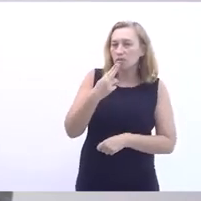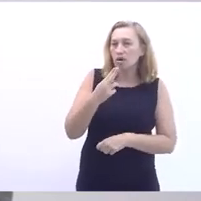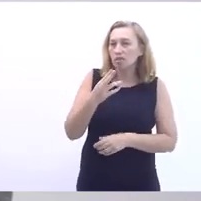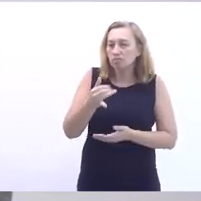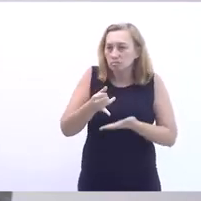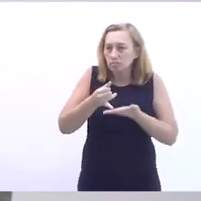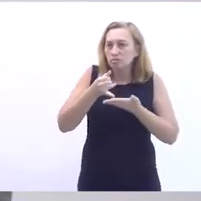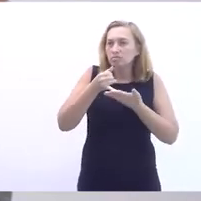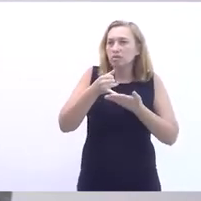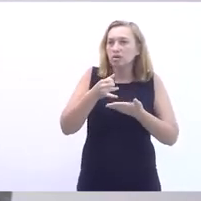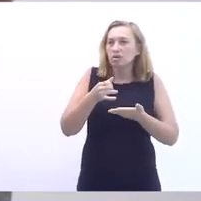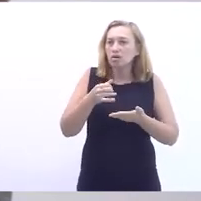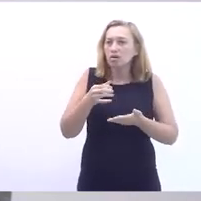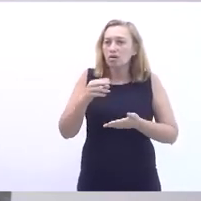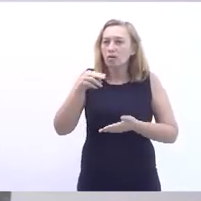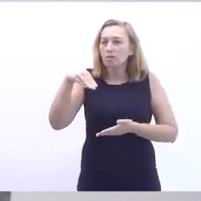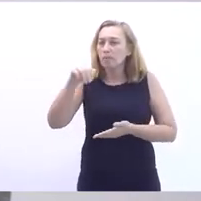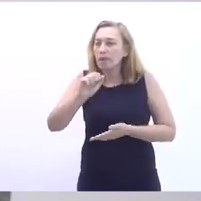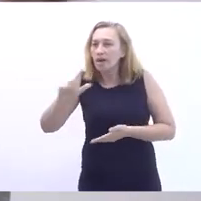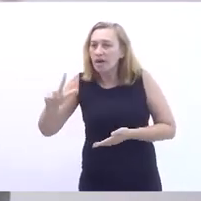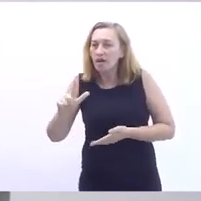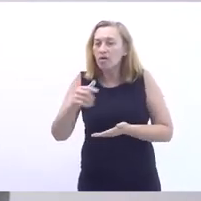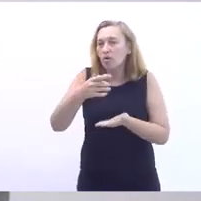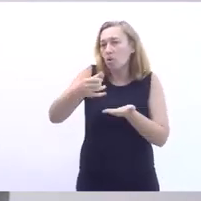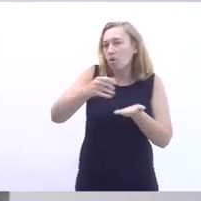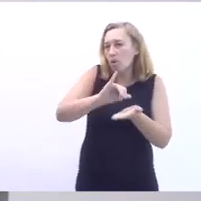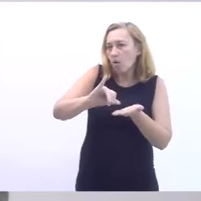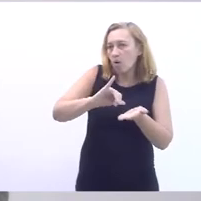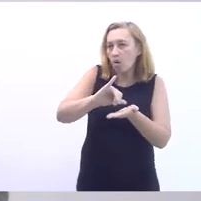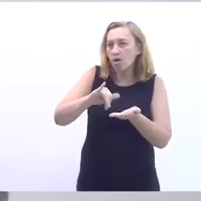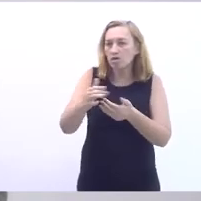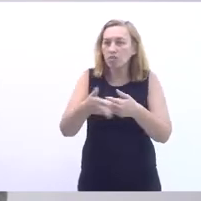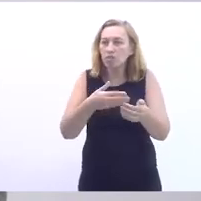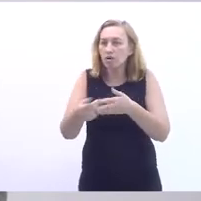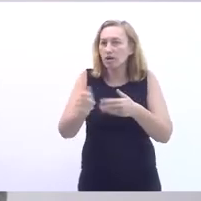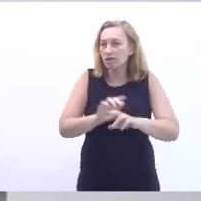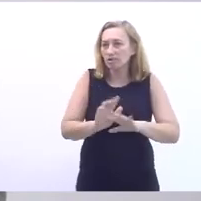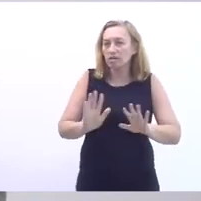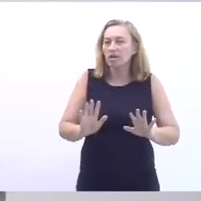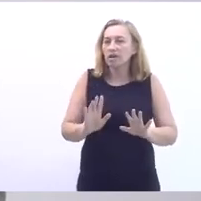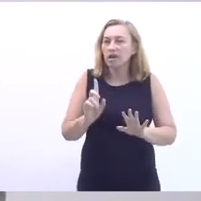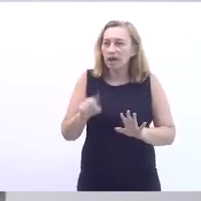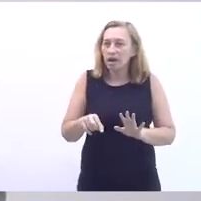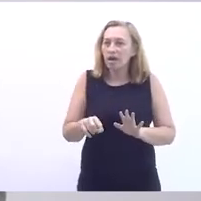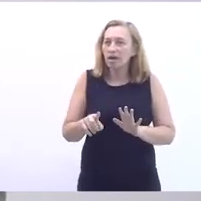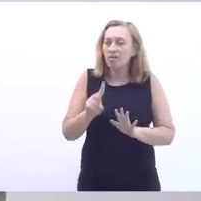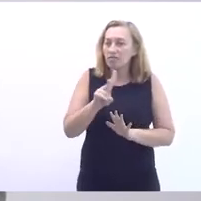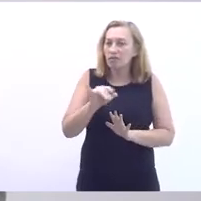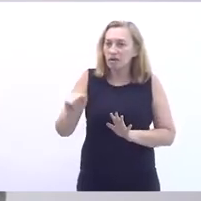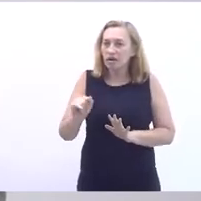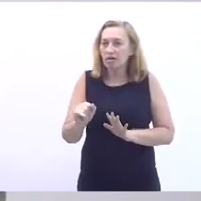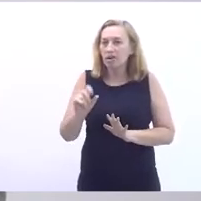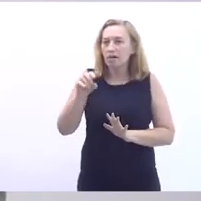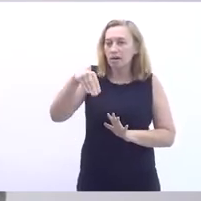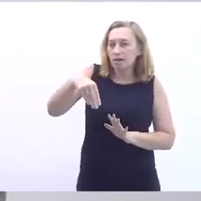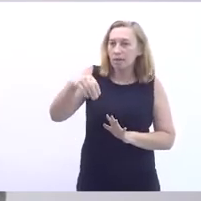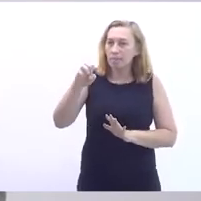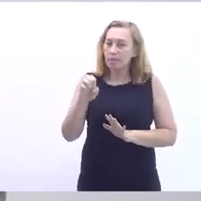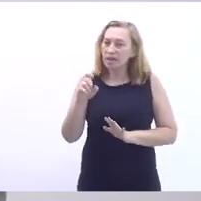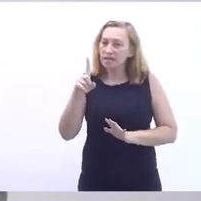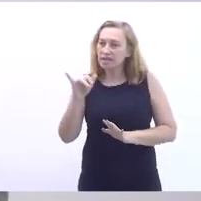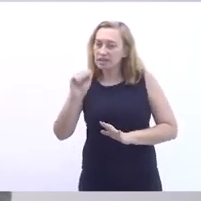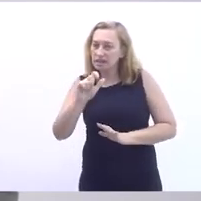aspirado ouvia Melvin a óleo e seja como for ela é uma via medicinal